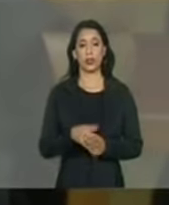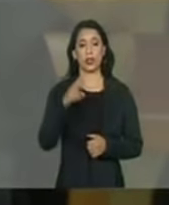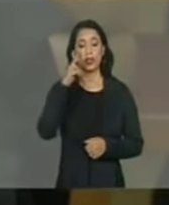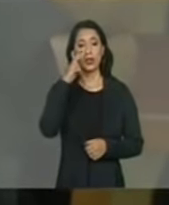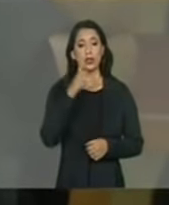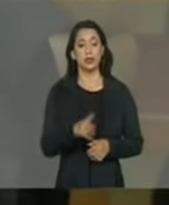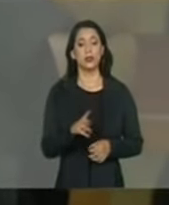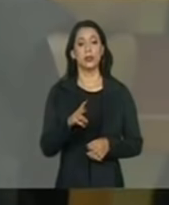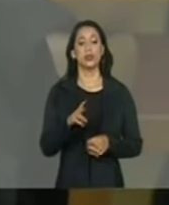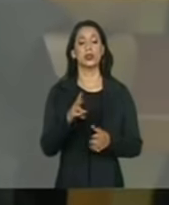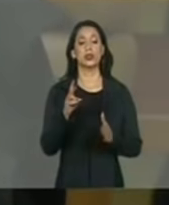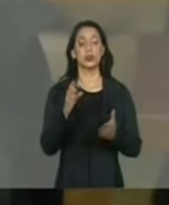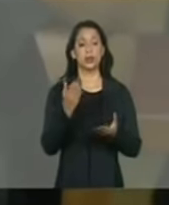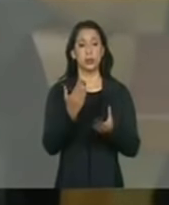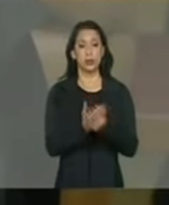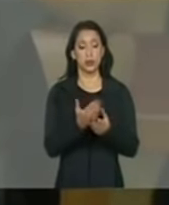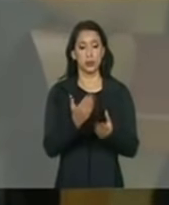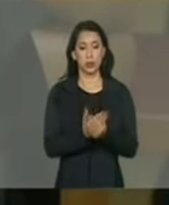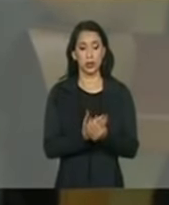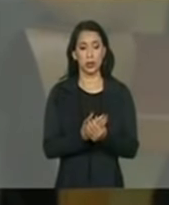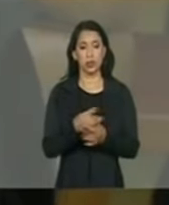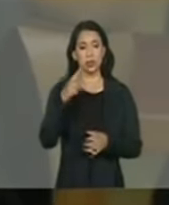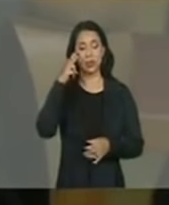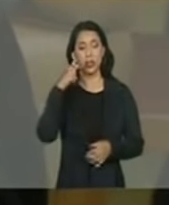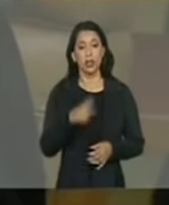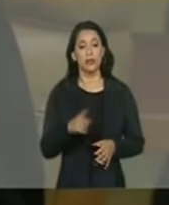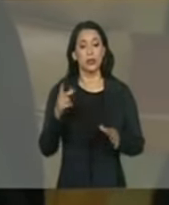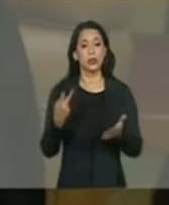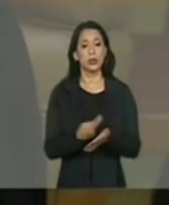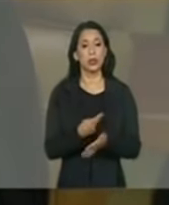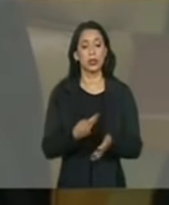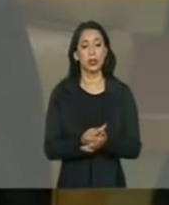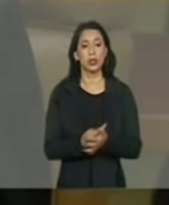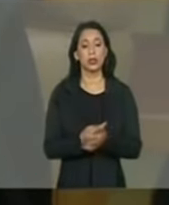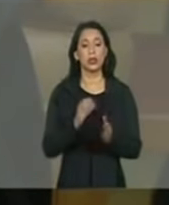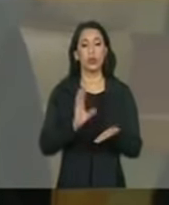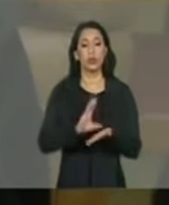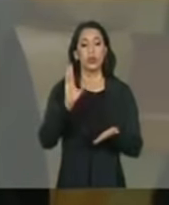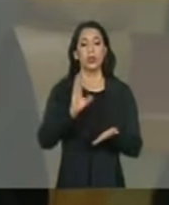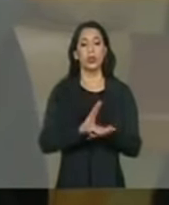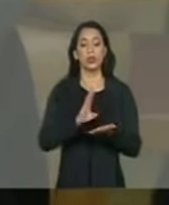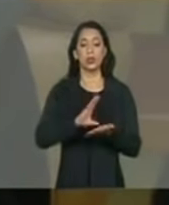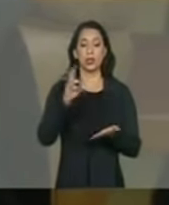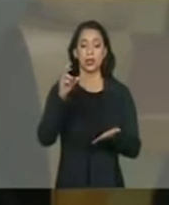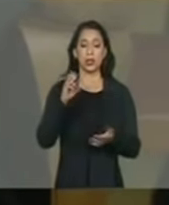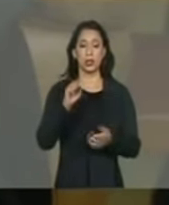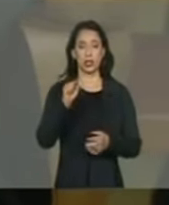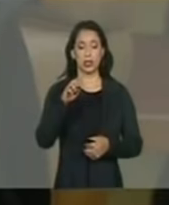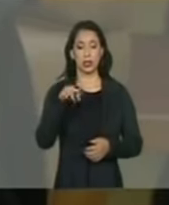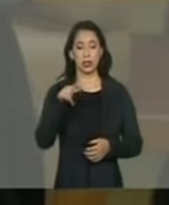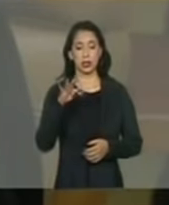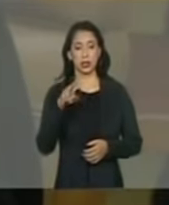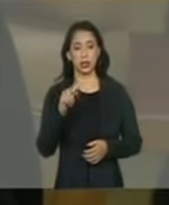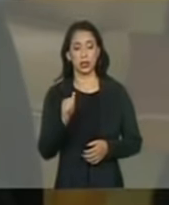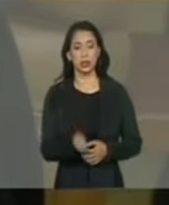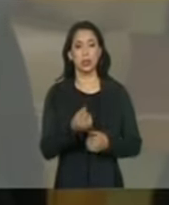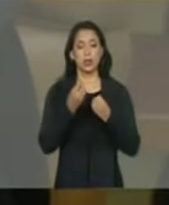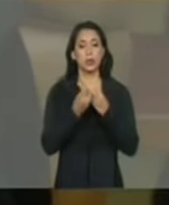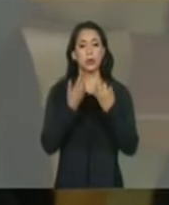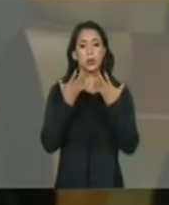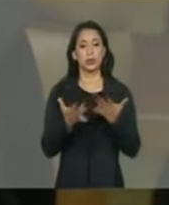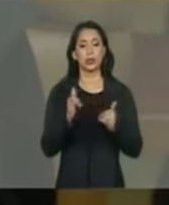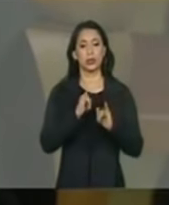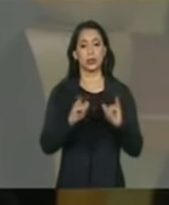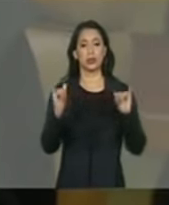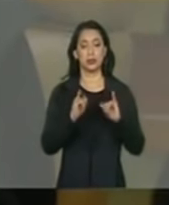assentar o valor relativo da soberania do veredicto emanado do conselho de sentença com os policiamentos não se revestem por isso